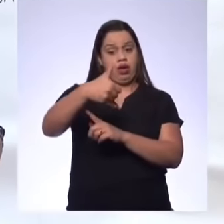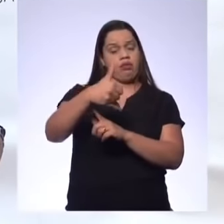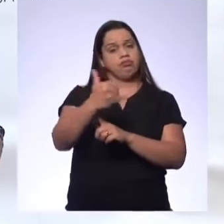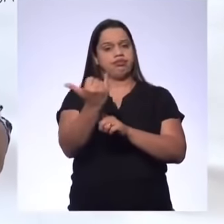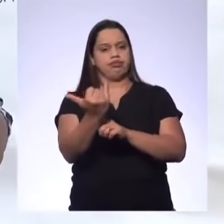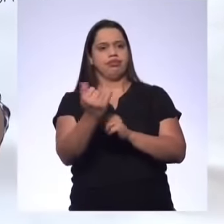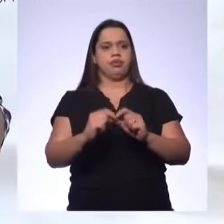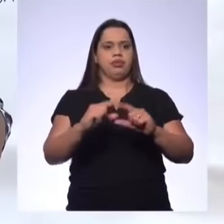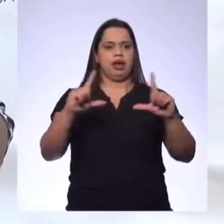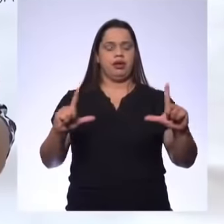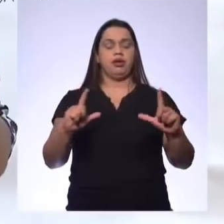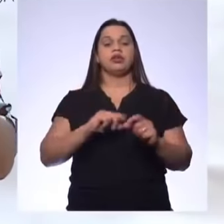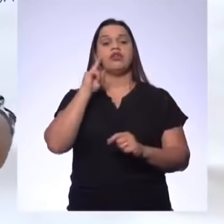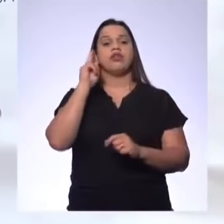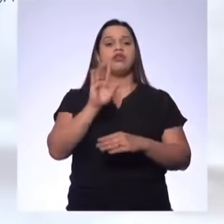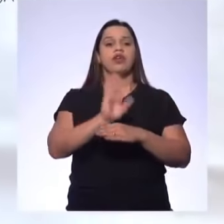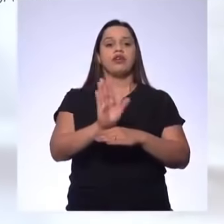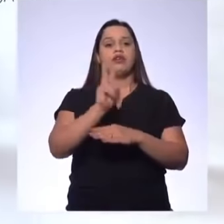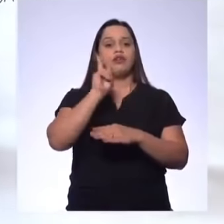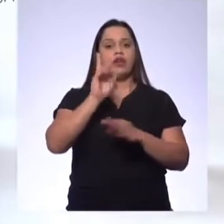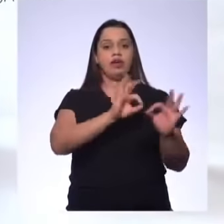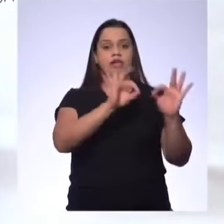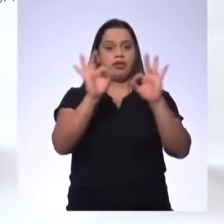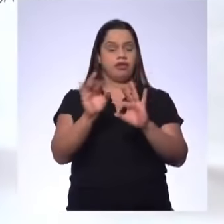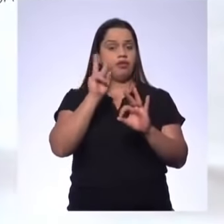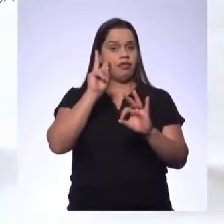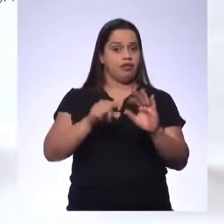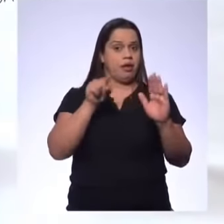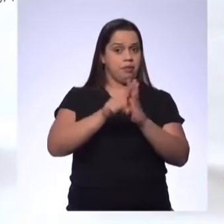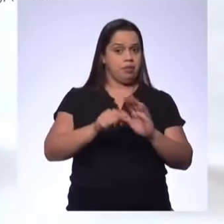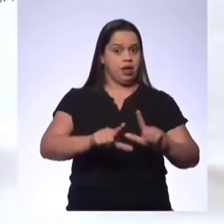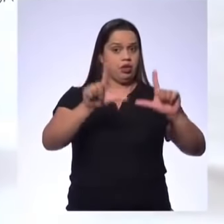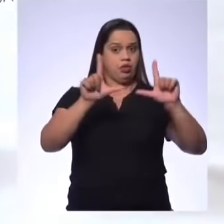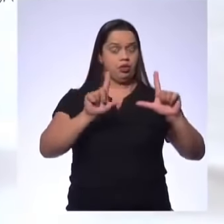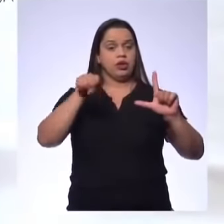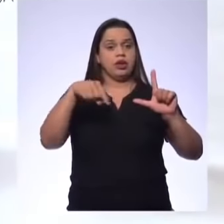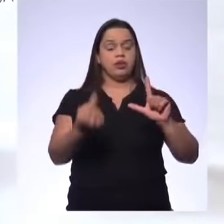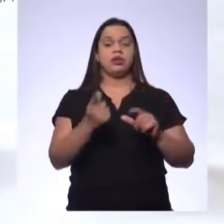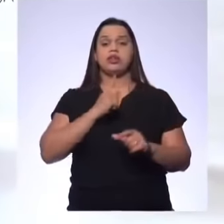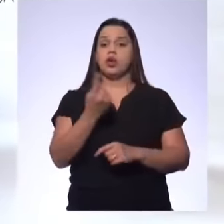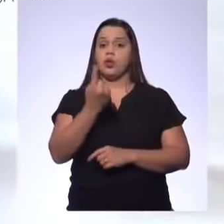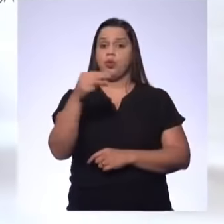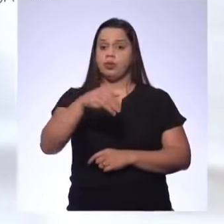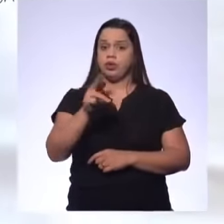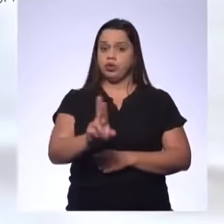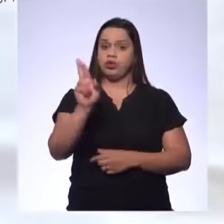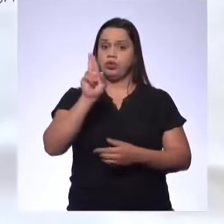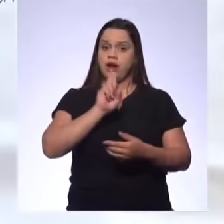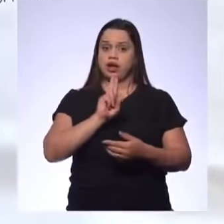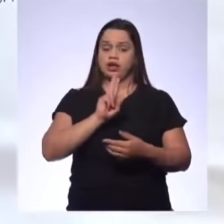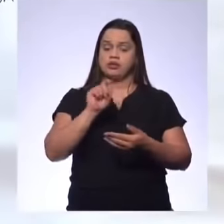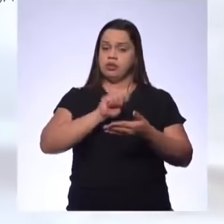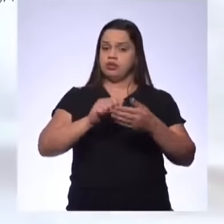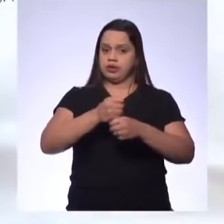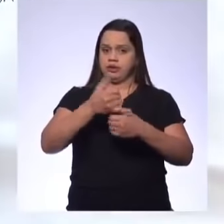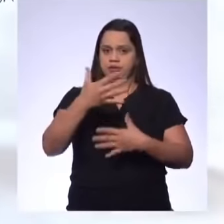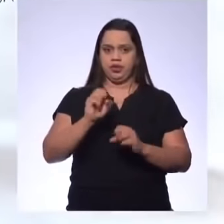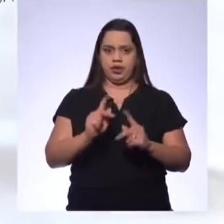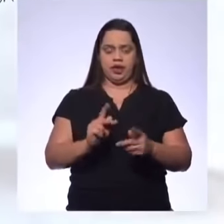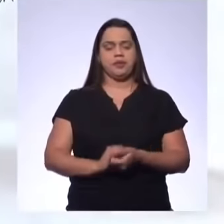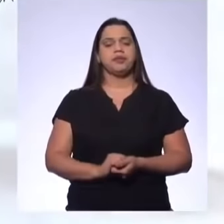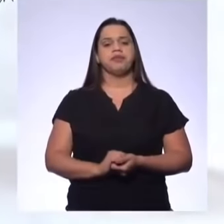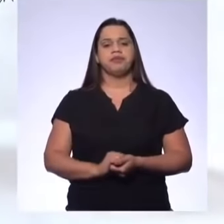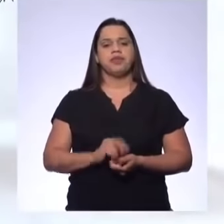entenderam assistir o vídeo vai para pergunta depois das perguntas vocês tem um minuto para pôr a resposta ali no cheque